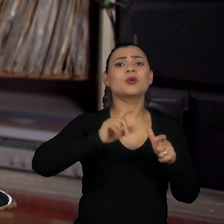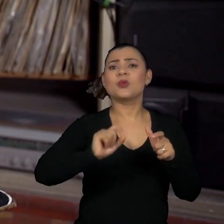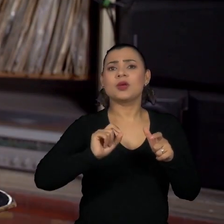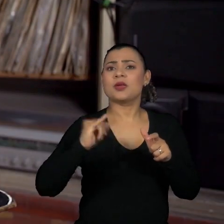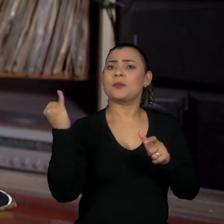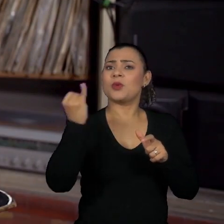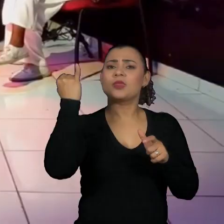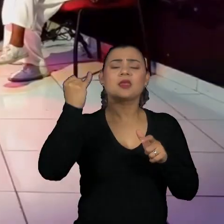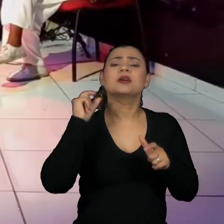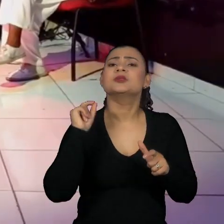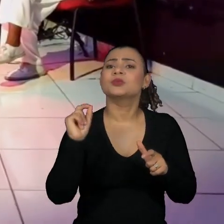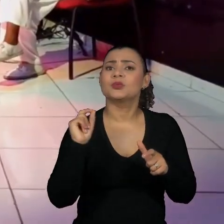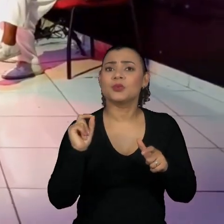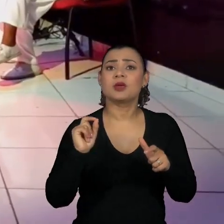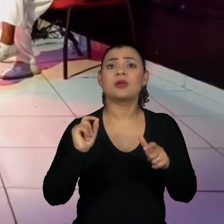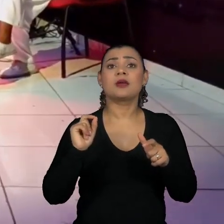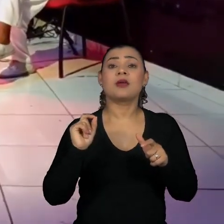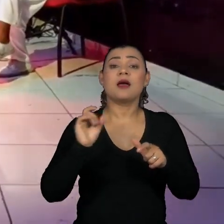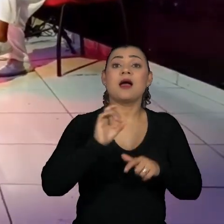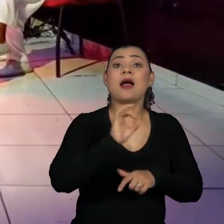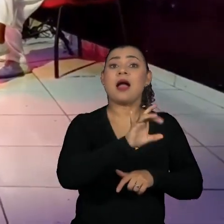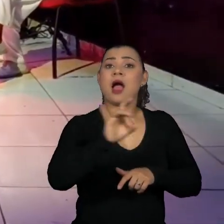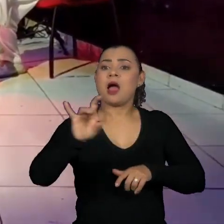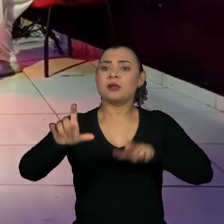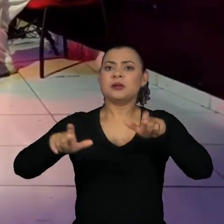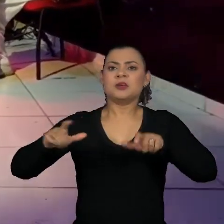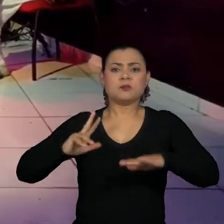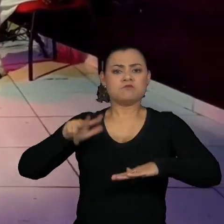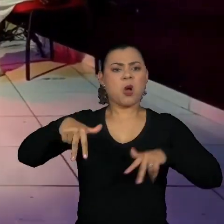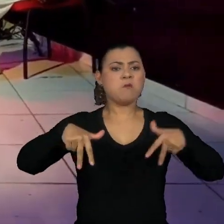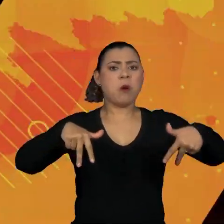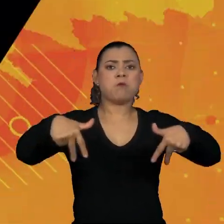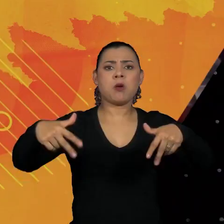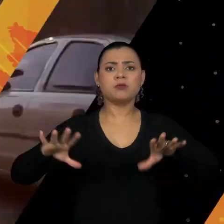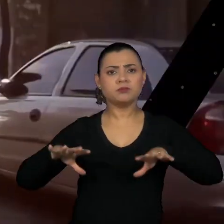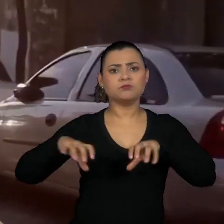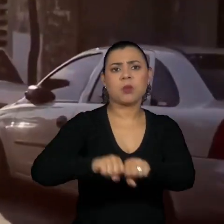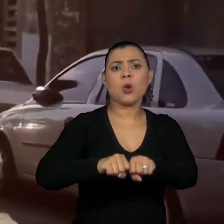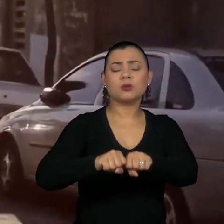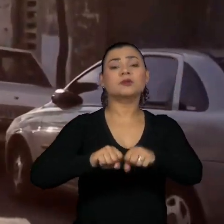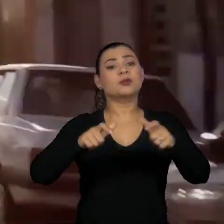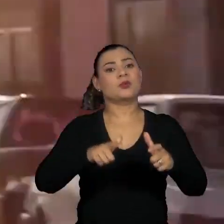você dar pertencimento ao território onde você atua, onde você está.